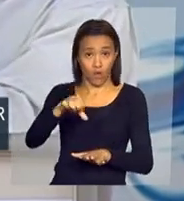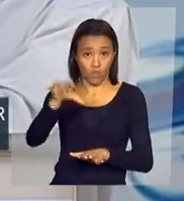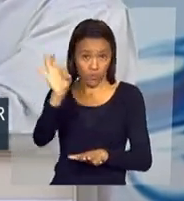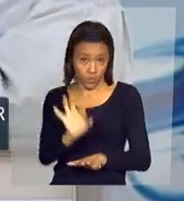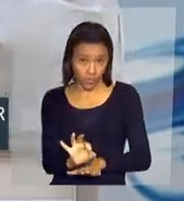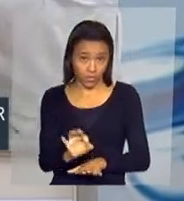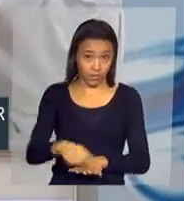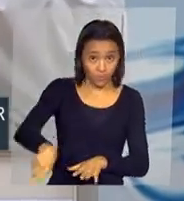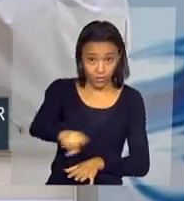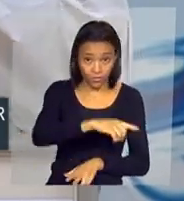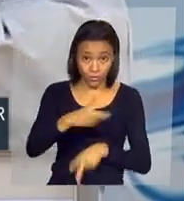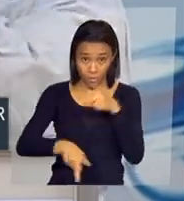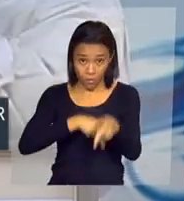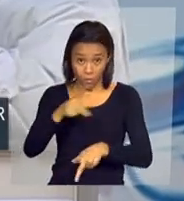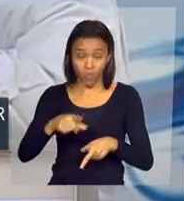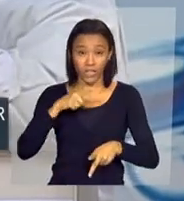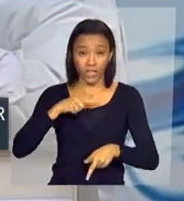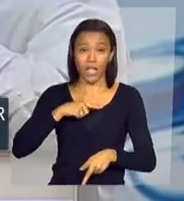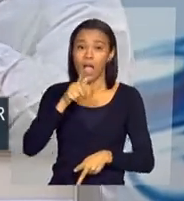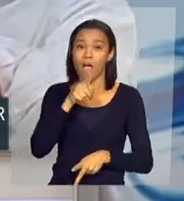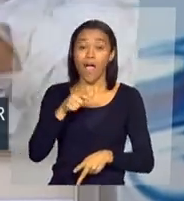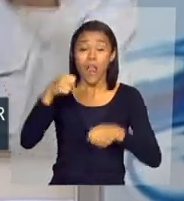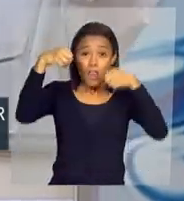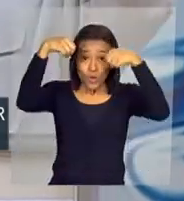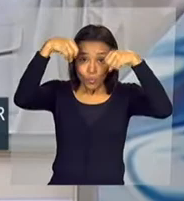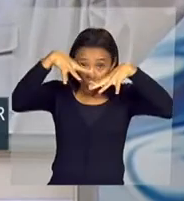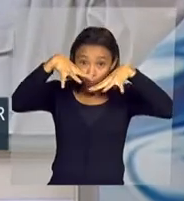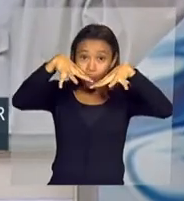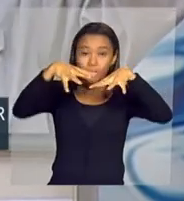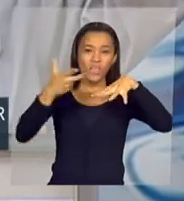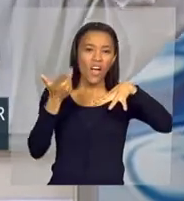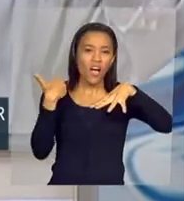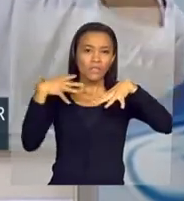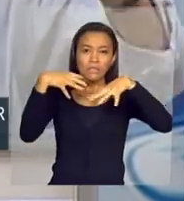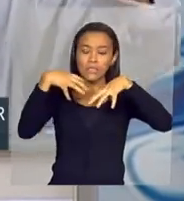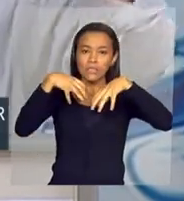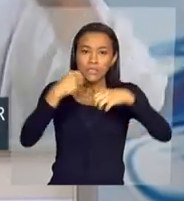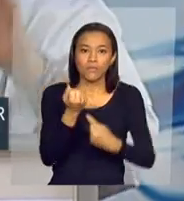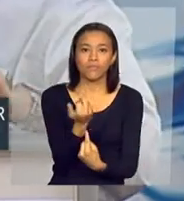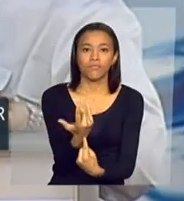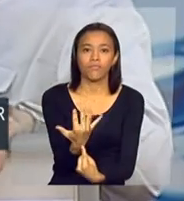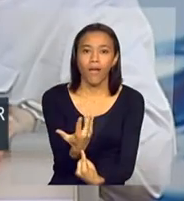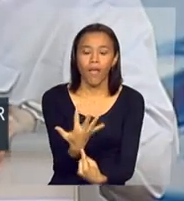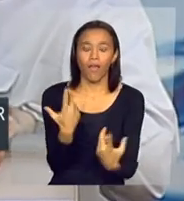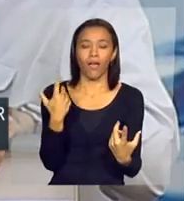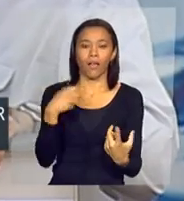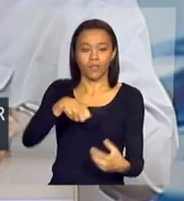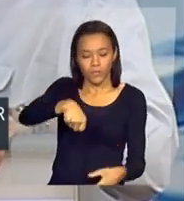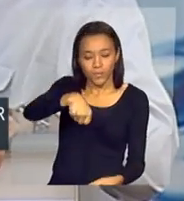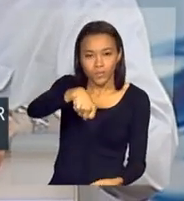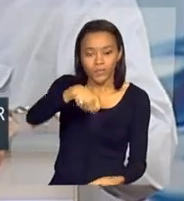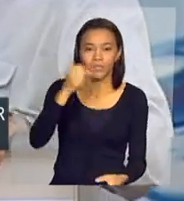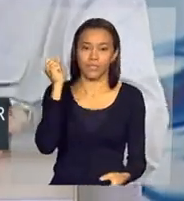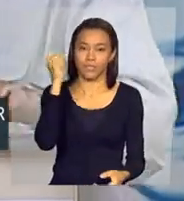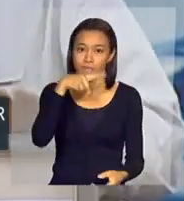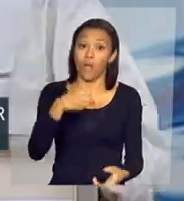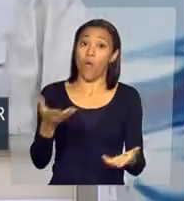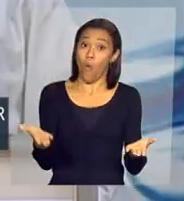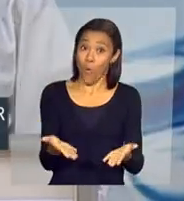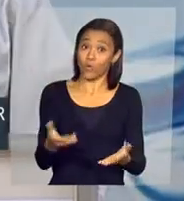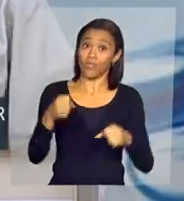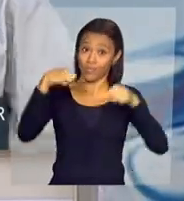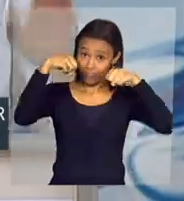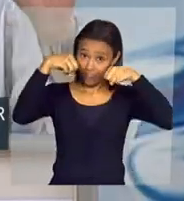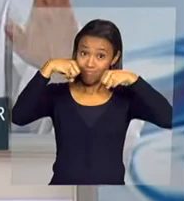da população com energia elétrica, que se livrou da lamparina através do Luz para Todos. E ele